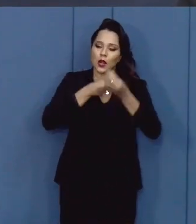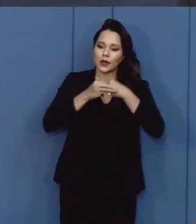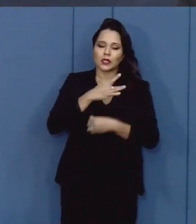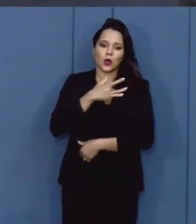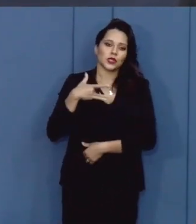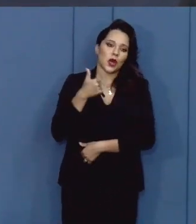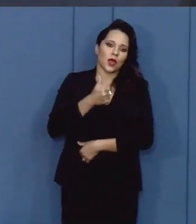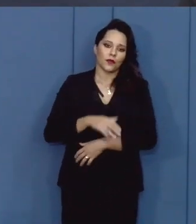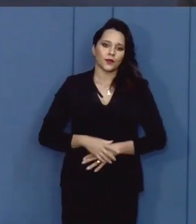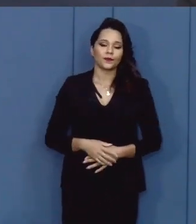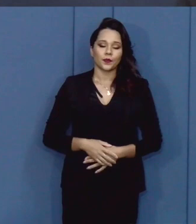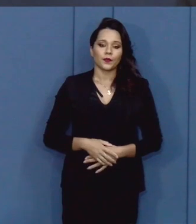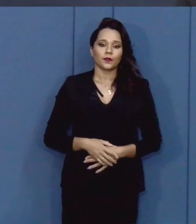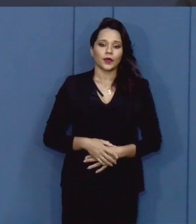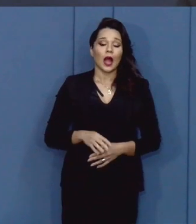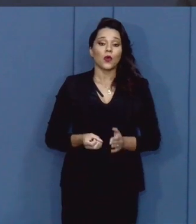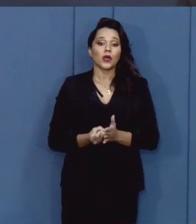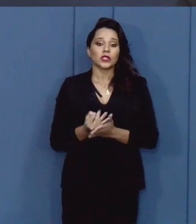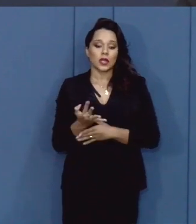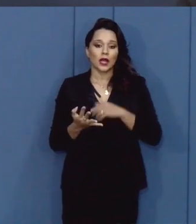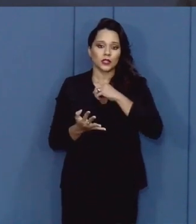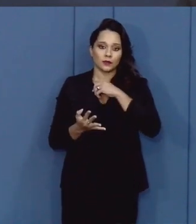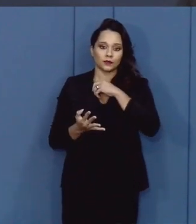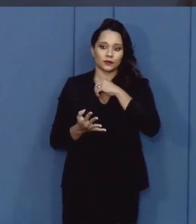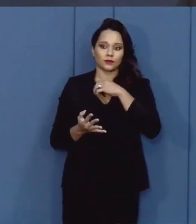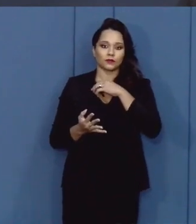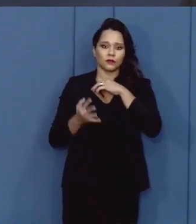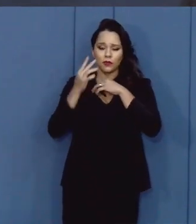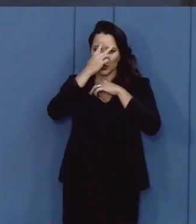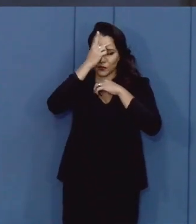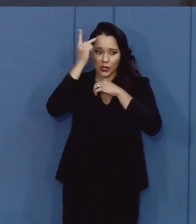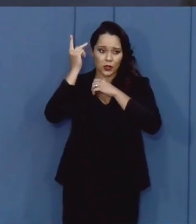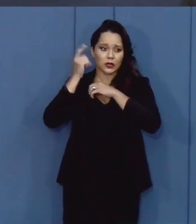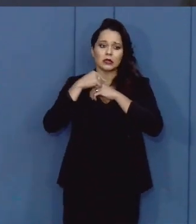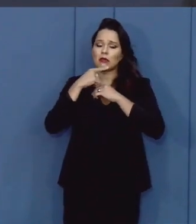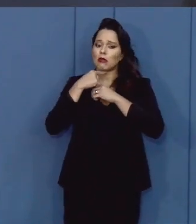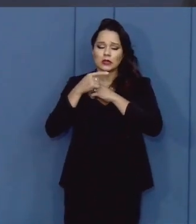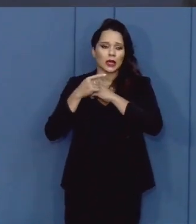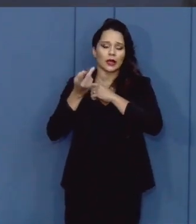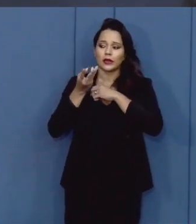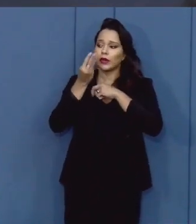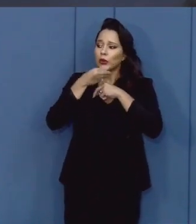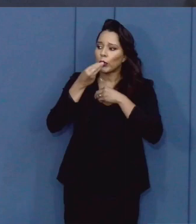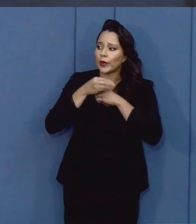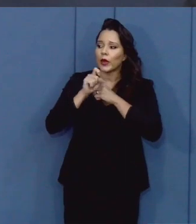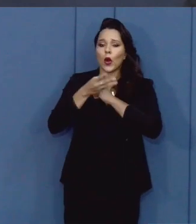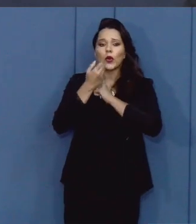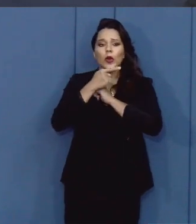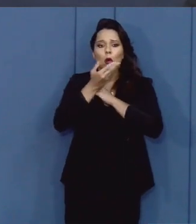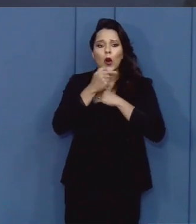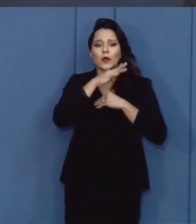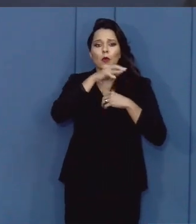alimentação saudável. A quantidade de pessoas em condições de mal alimentação,